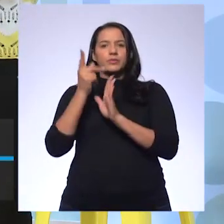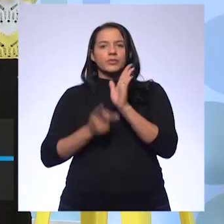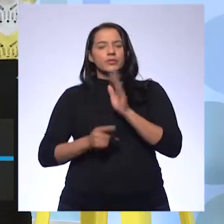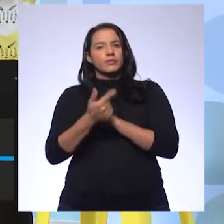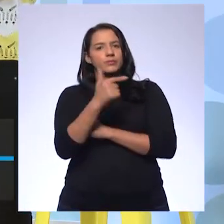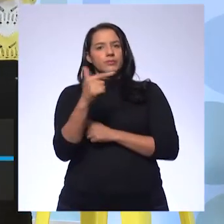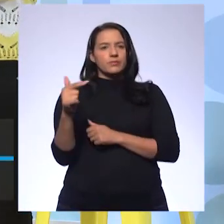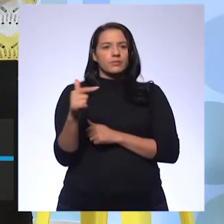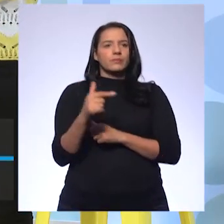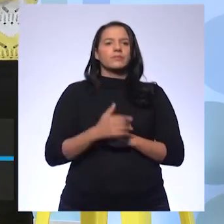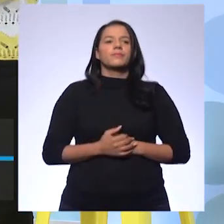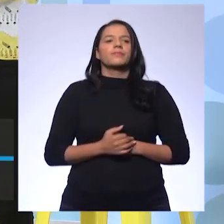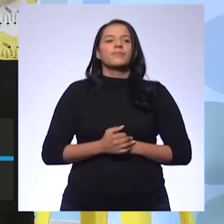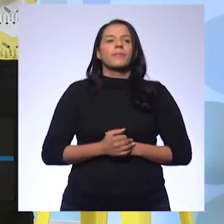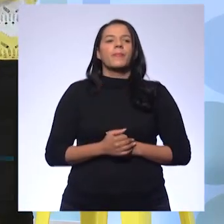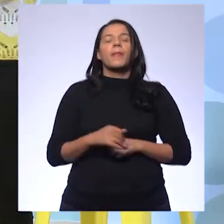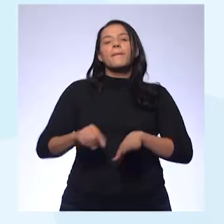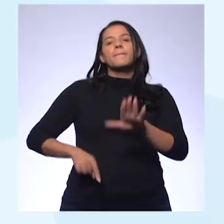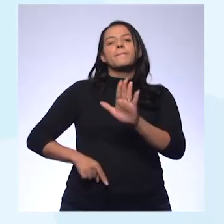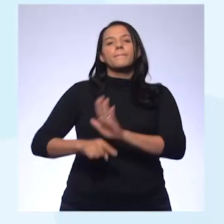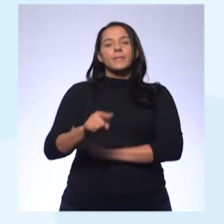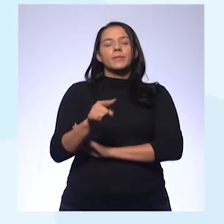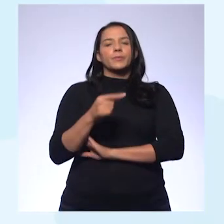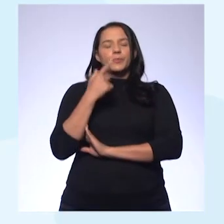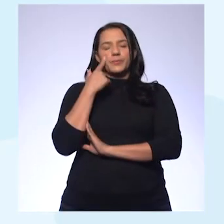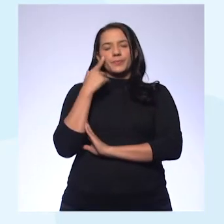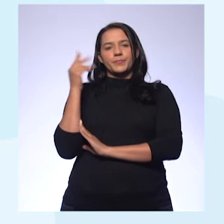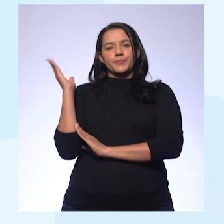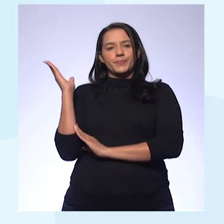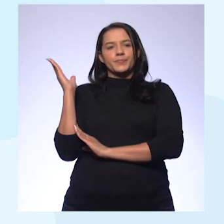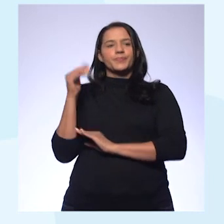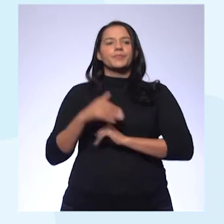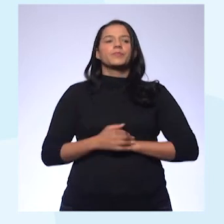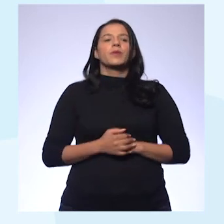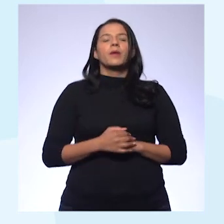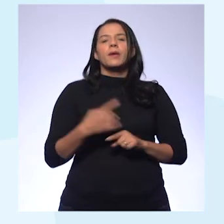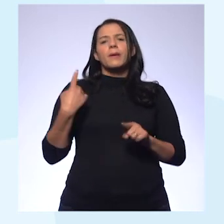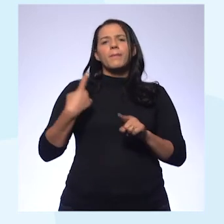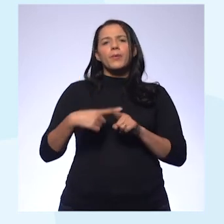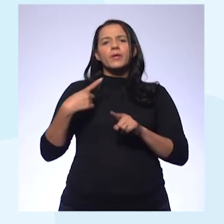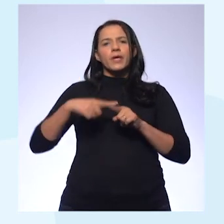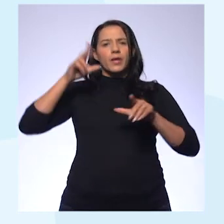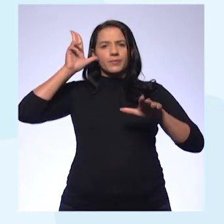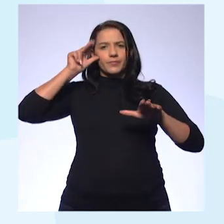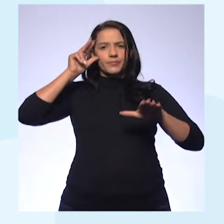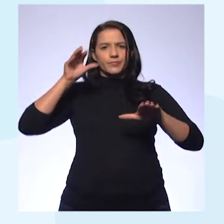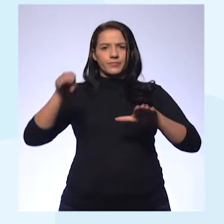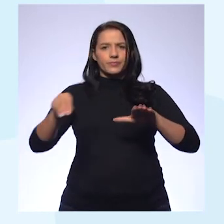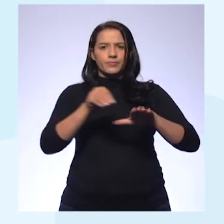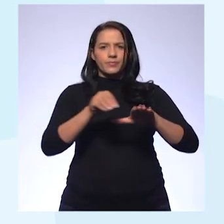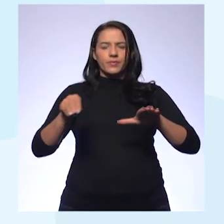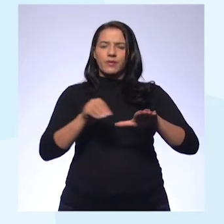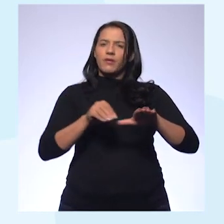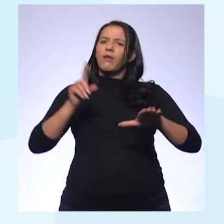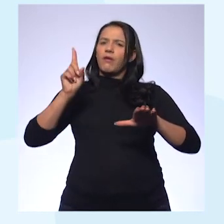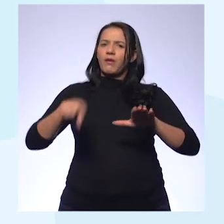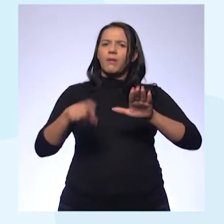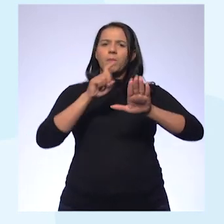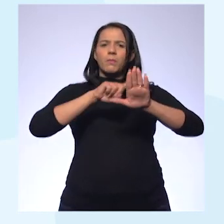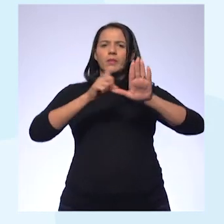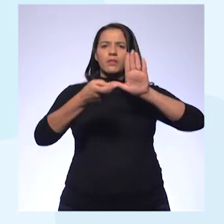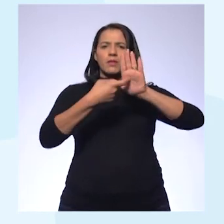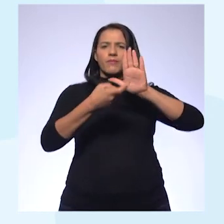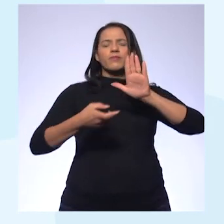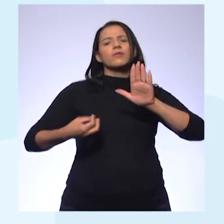vida. A primeira pergunta é, observem aí na tela, por que o xadrez é uma metáfora da vida, como a gente viu